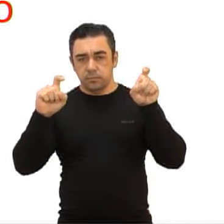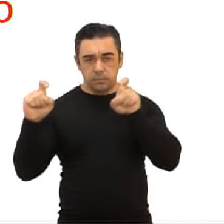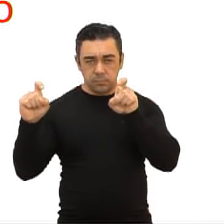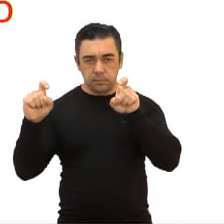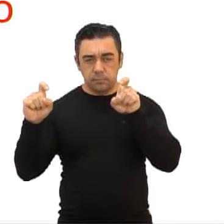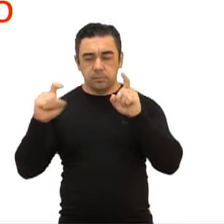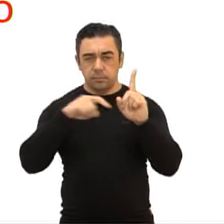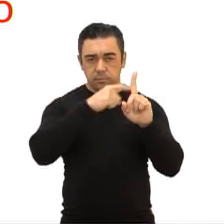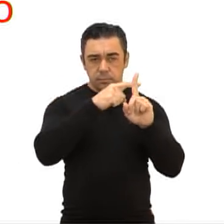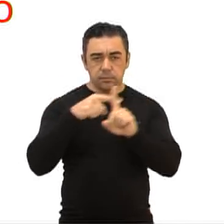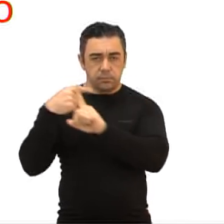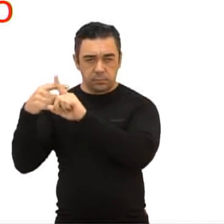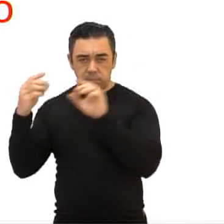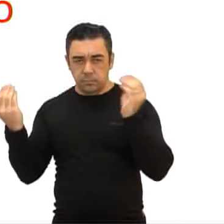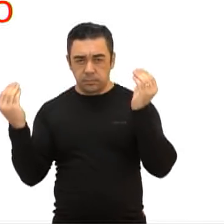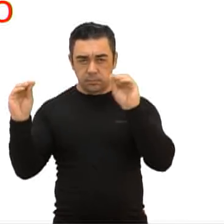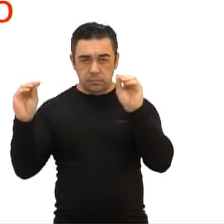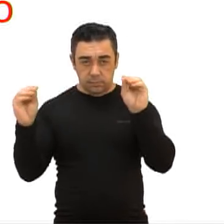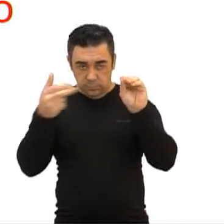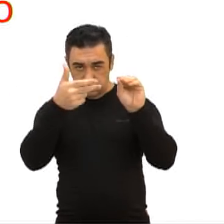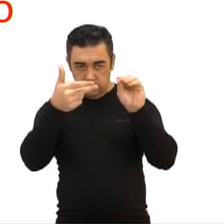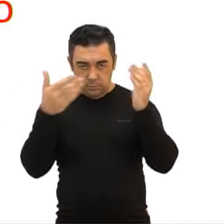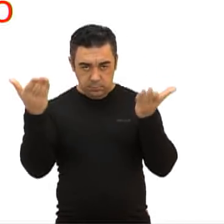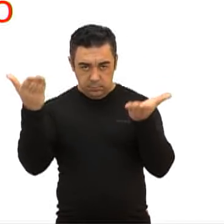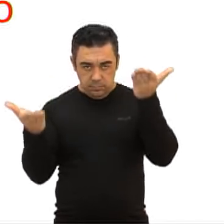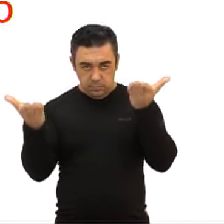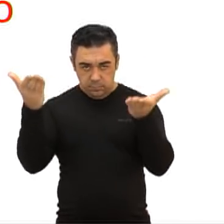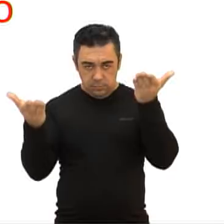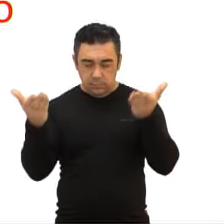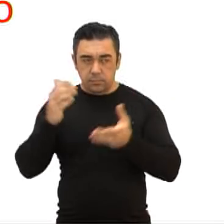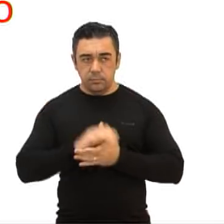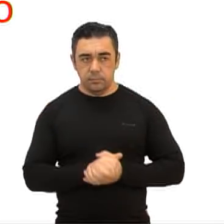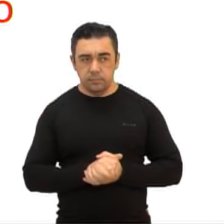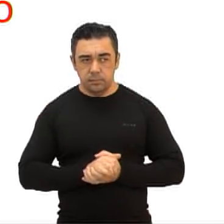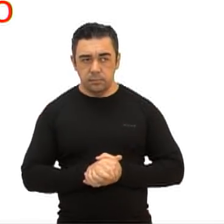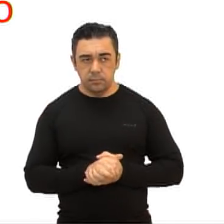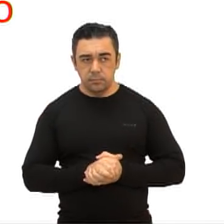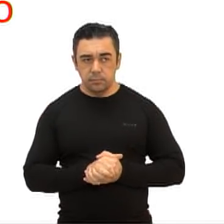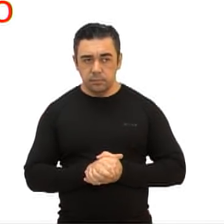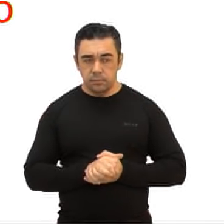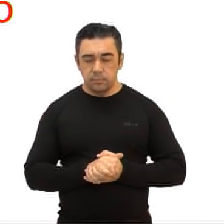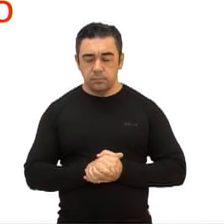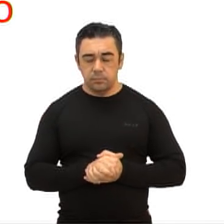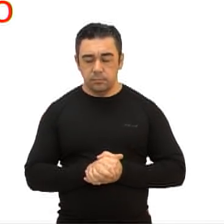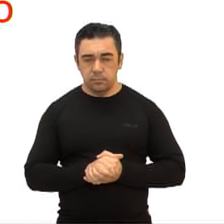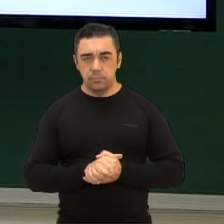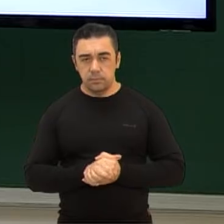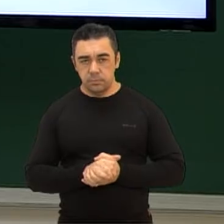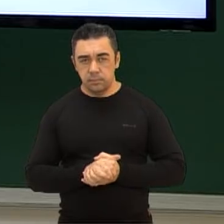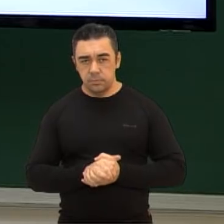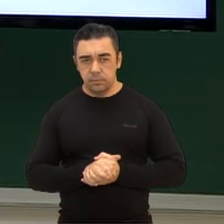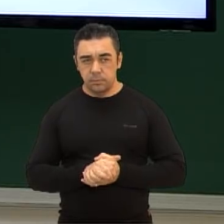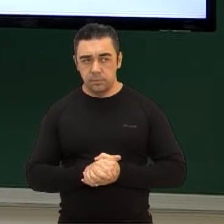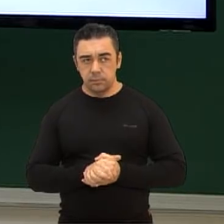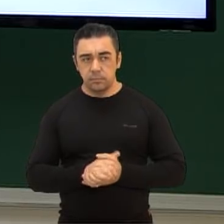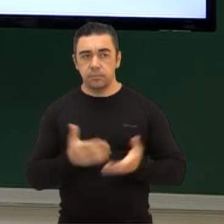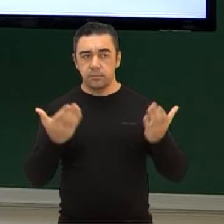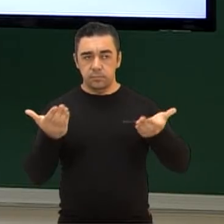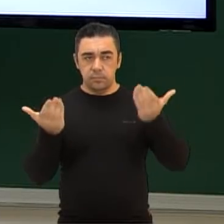Então, equilibramos a nossa balança, adicionamos um x de um lado e adicionamos x do outro.